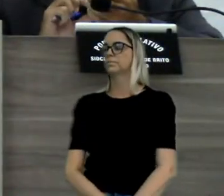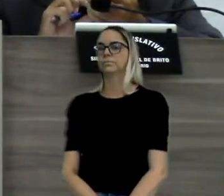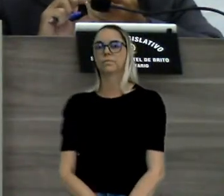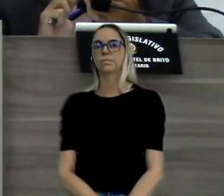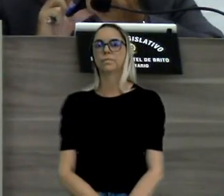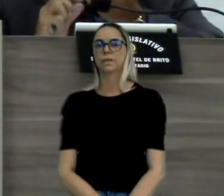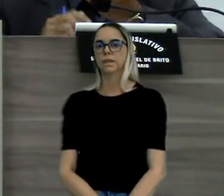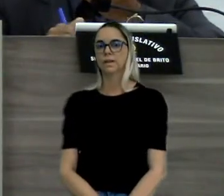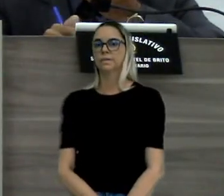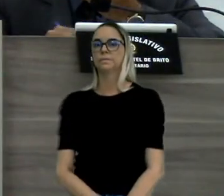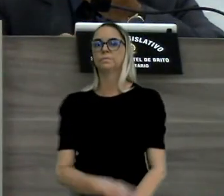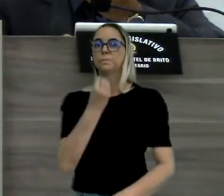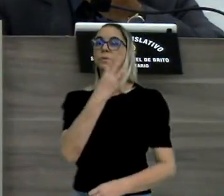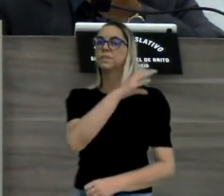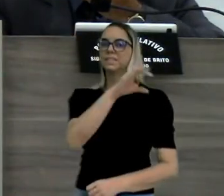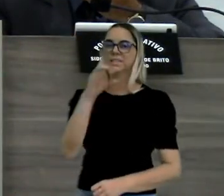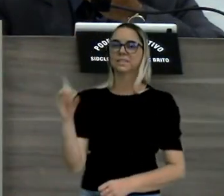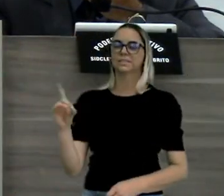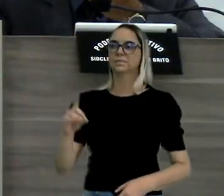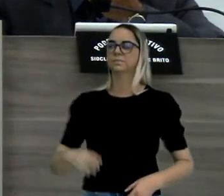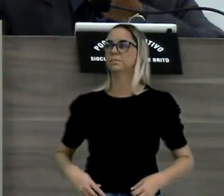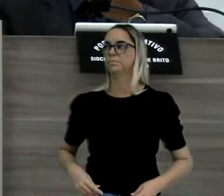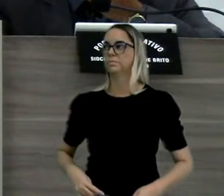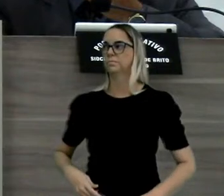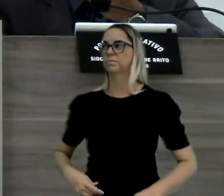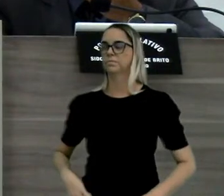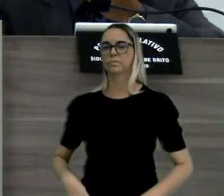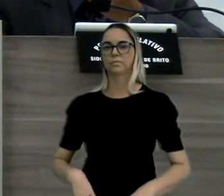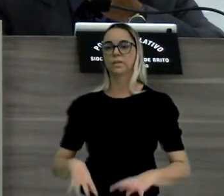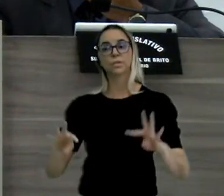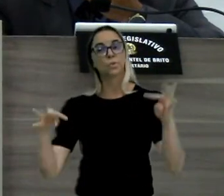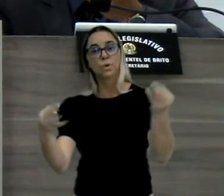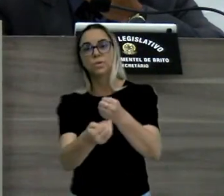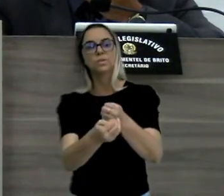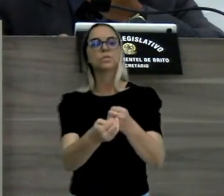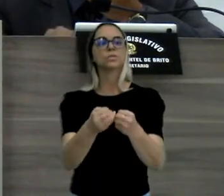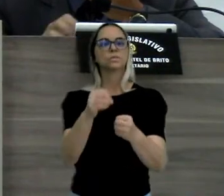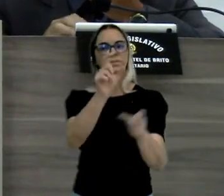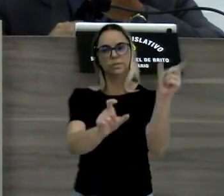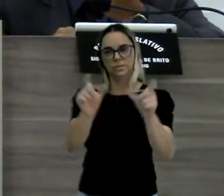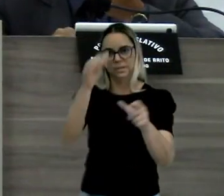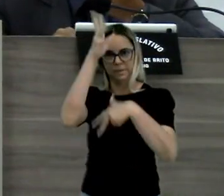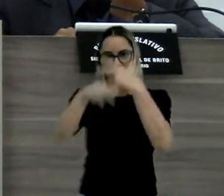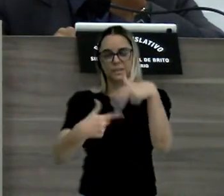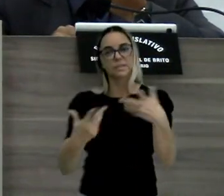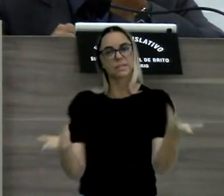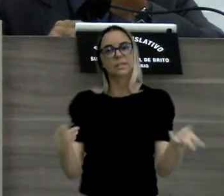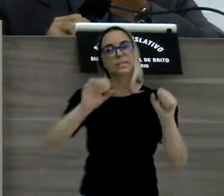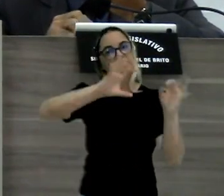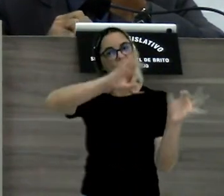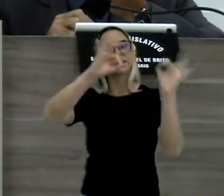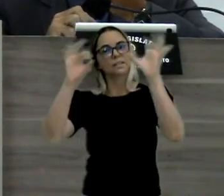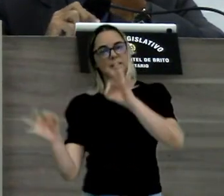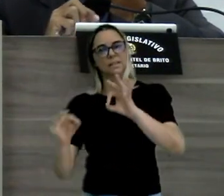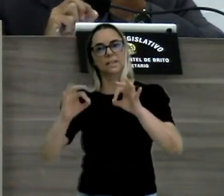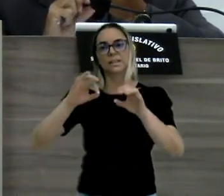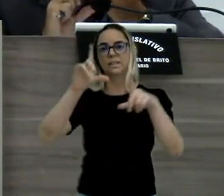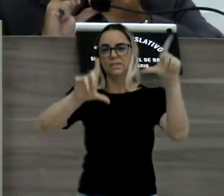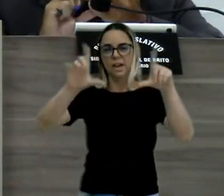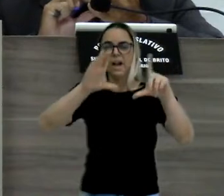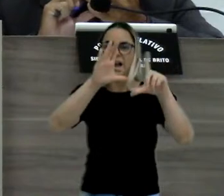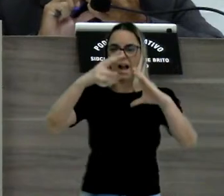Bom dia a todos os senses que nos assiste através da TV Câmara TV